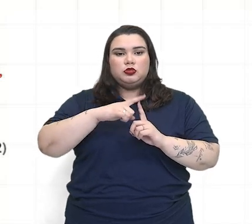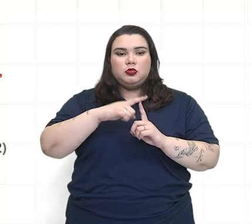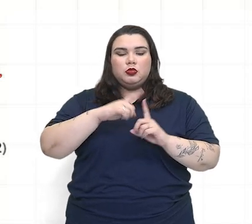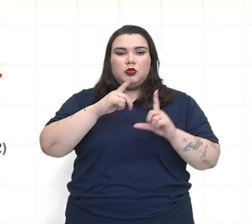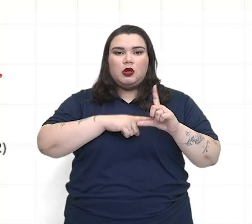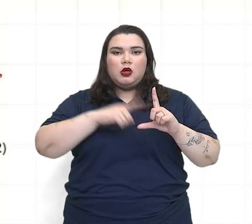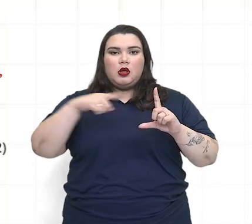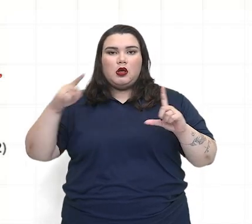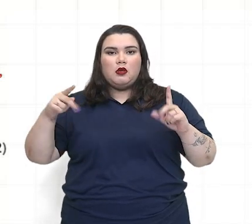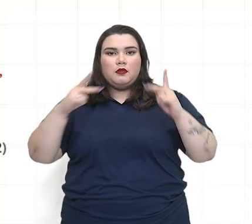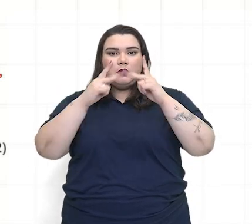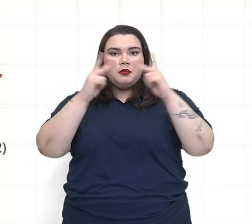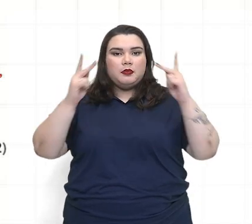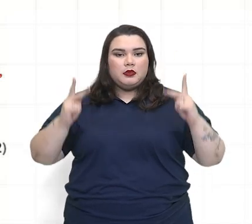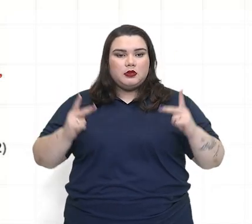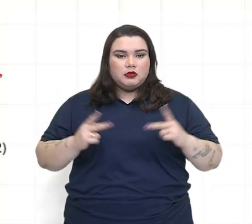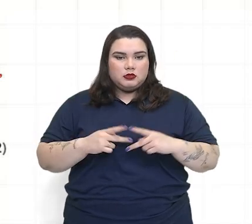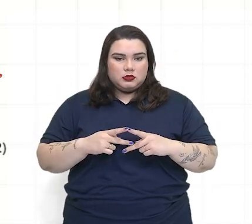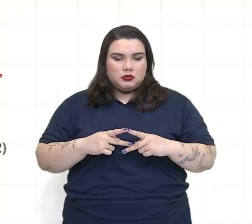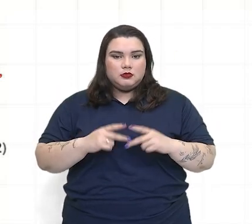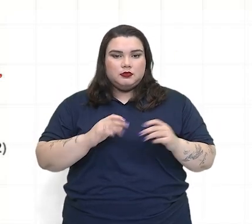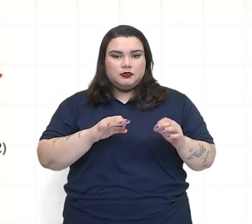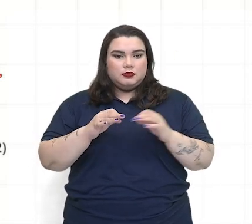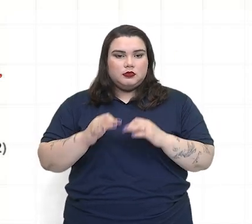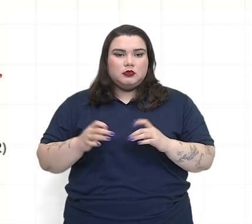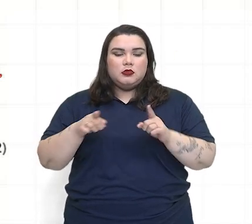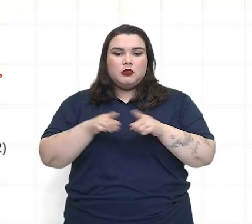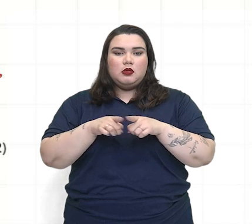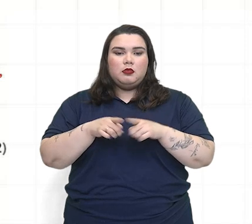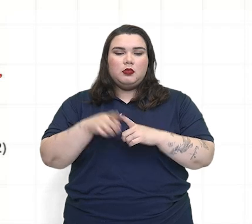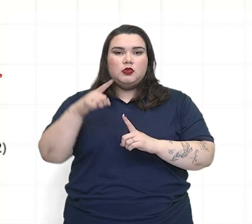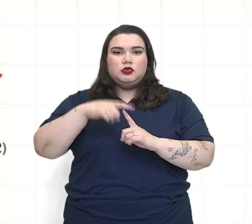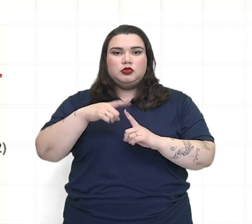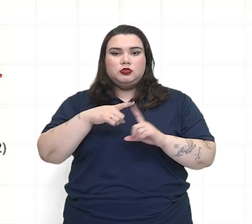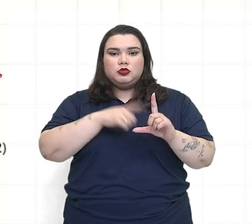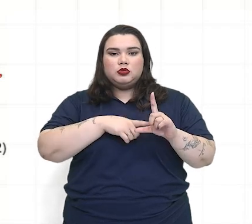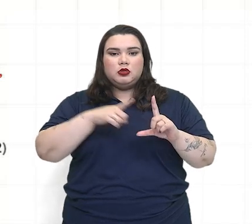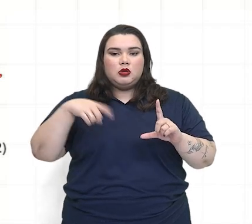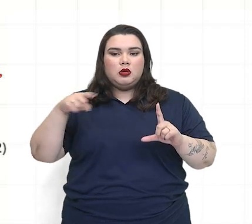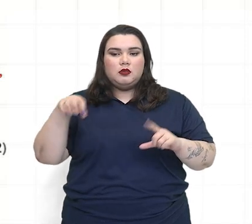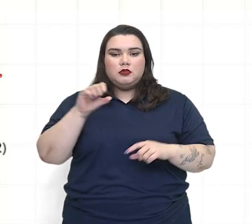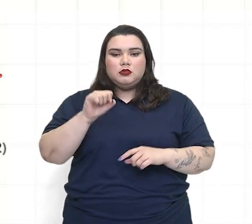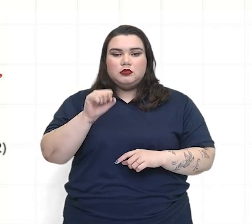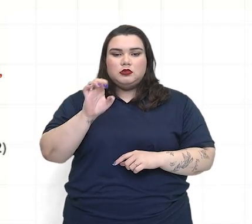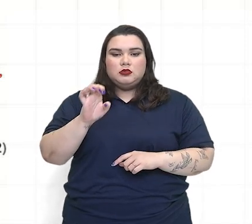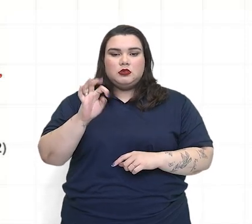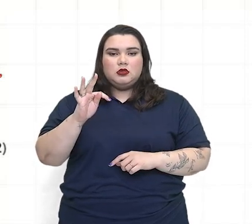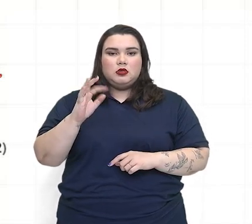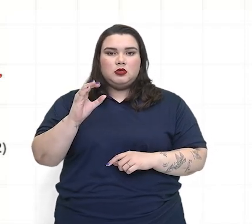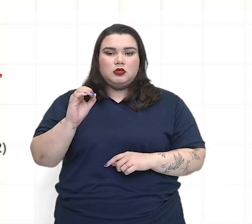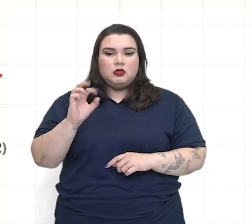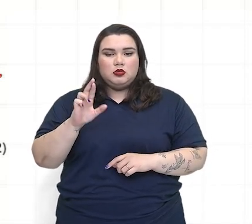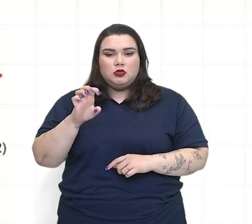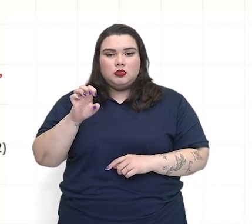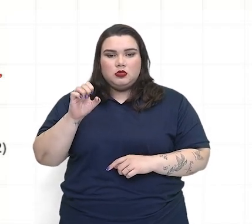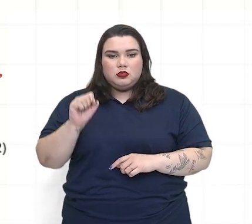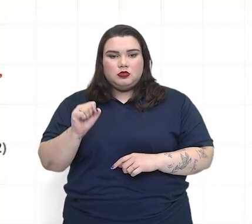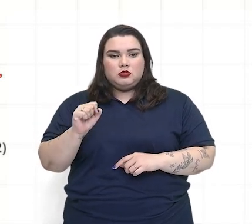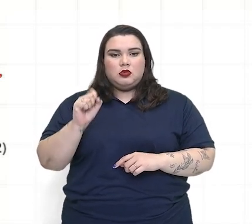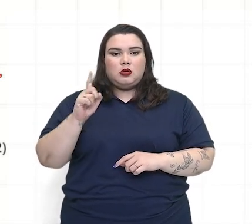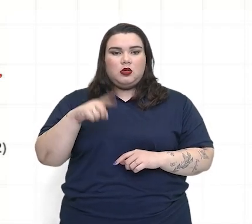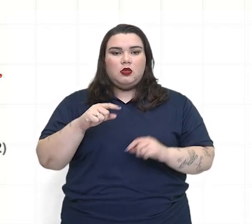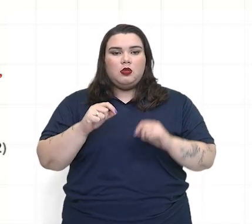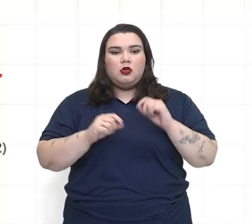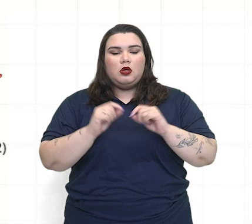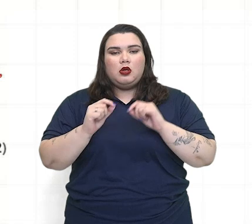pizza, também chamado de gráfico de setores. Então, olha aqui o nosso título, concluintes por área de